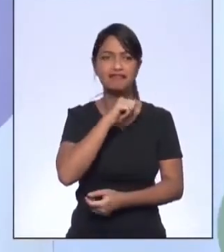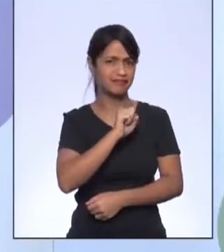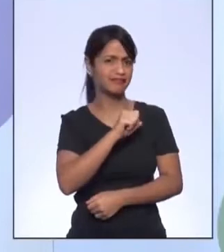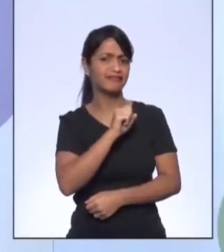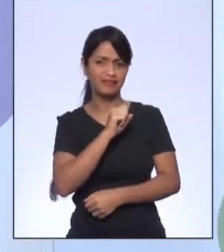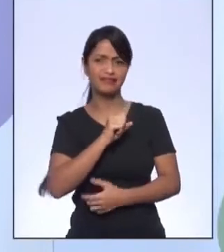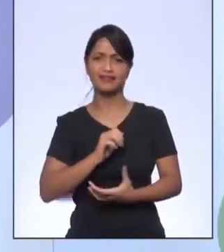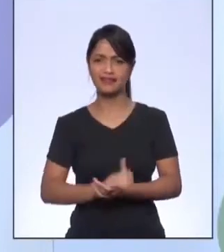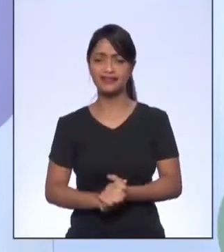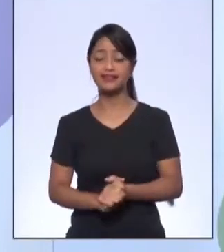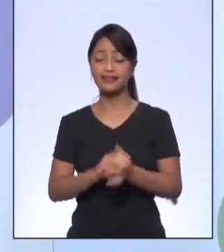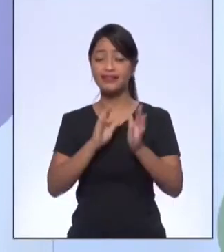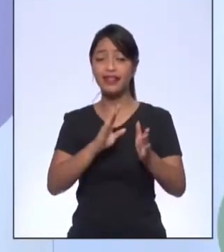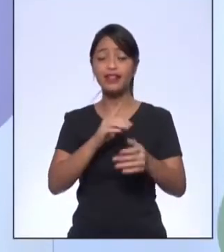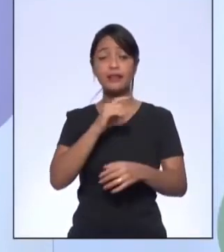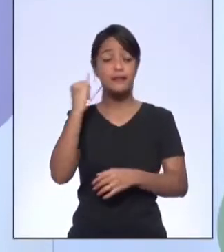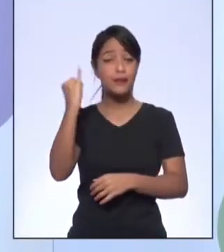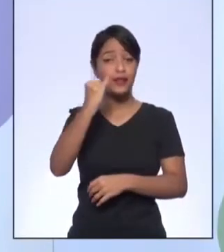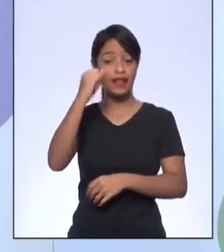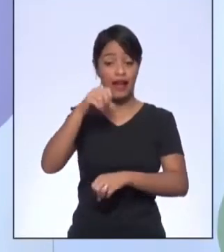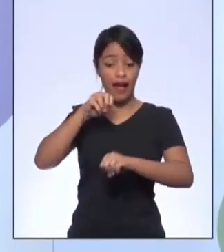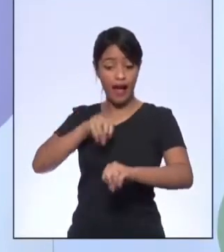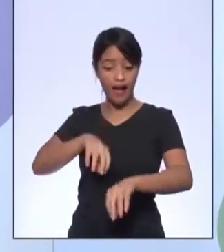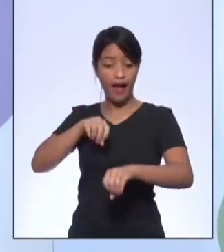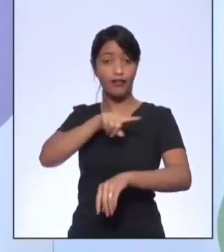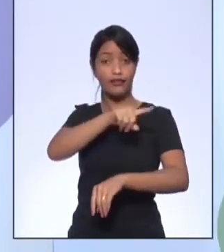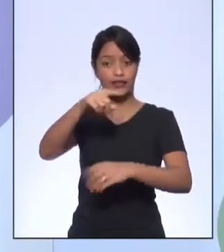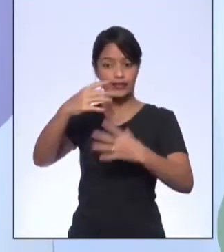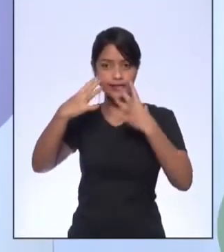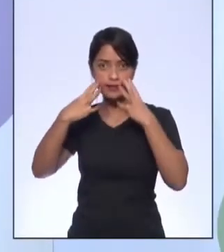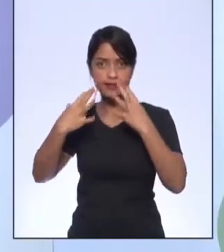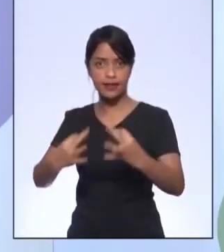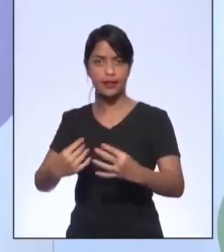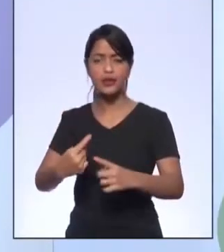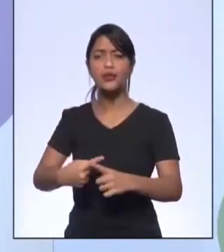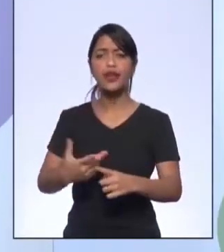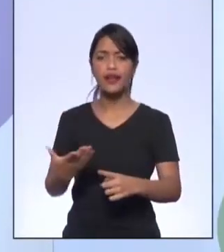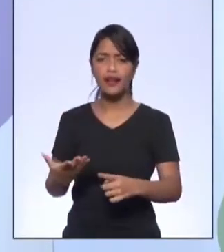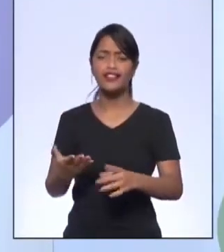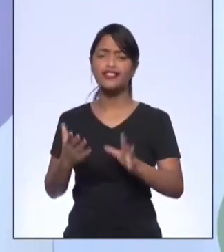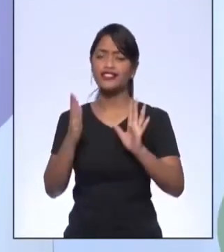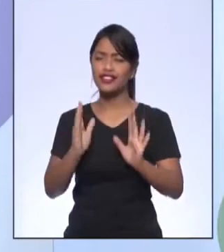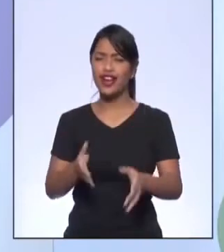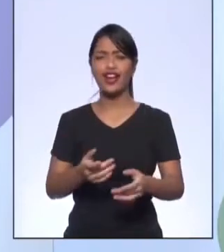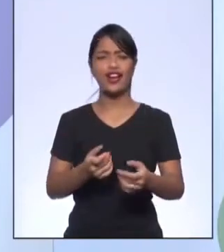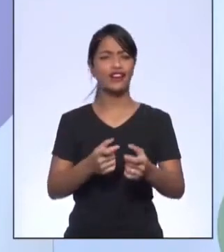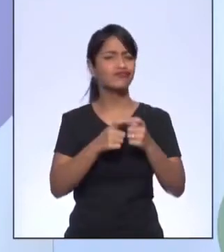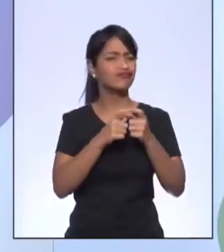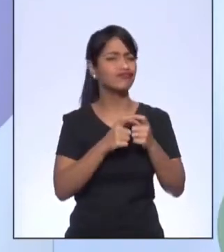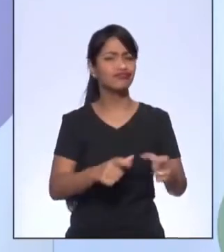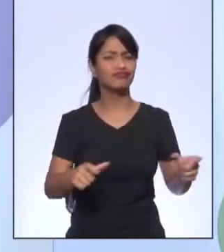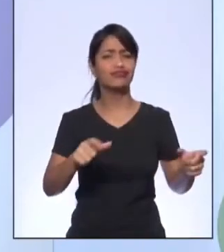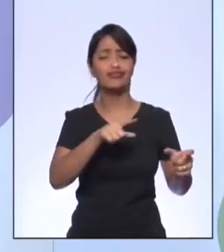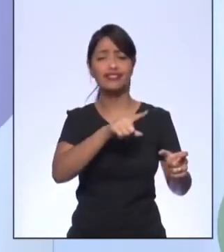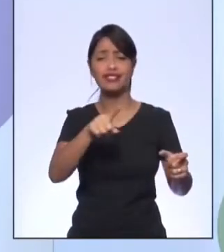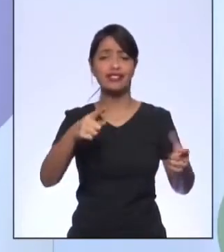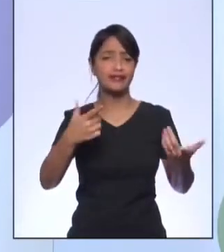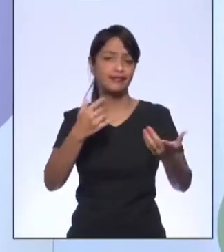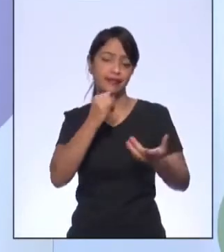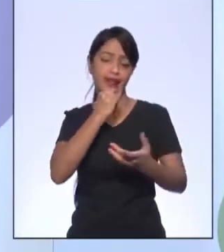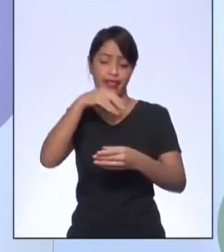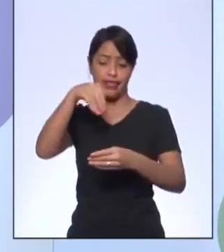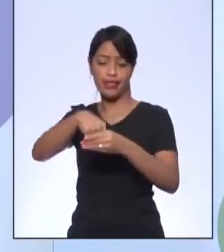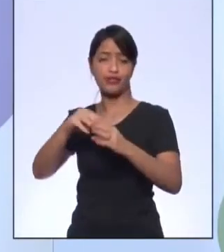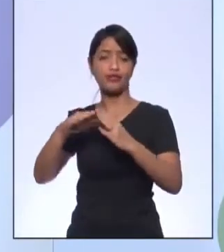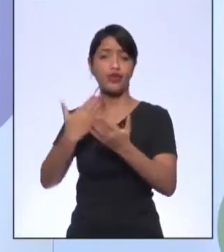bastante atenção também nessa aula, porque vocês várias vezes precisam reivindicar alguma coisa, até dentro da sua